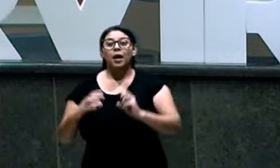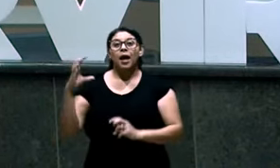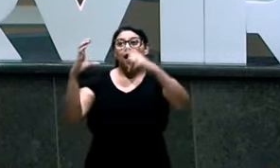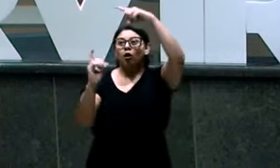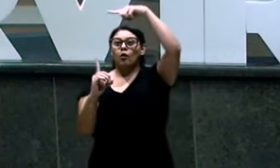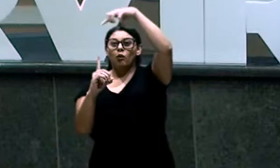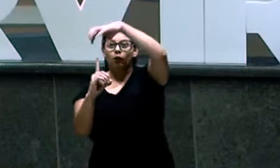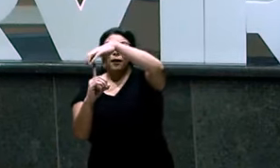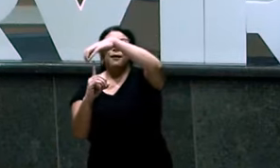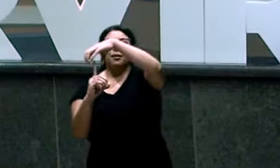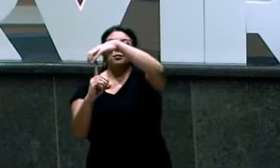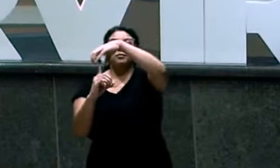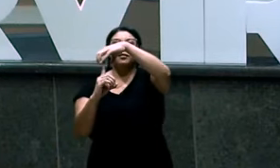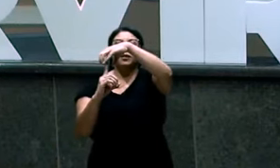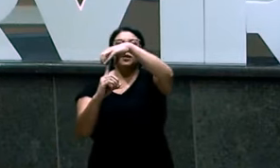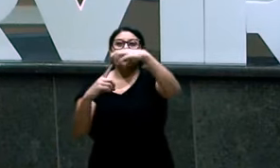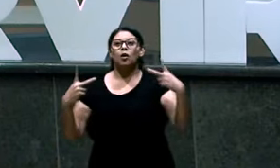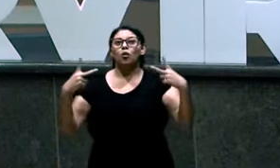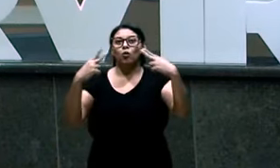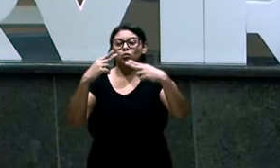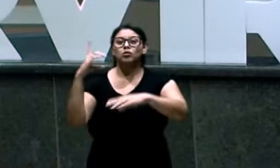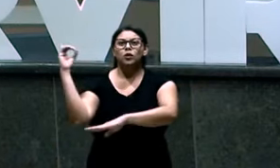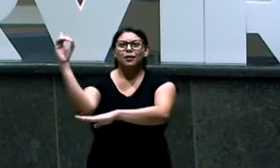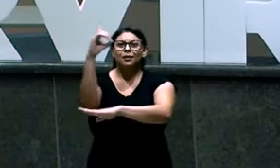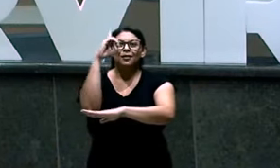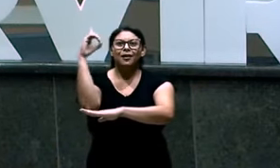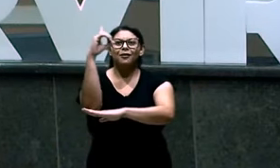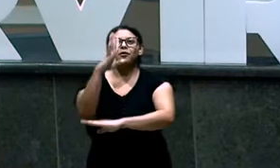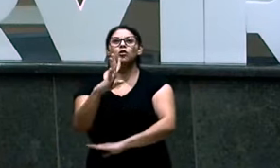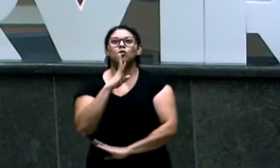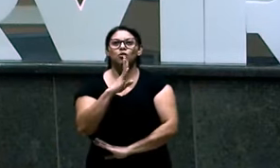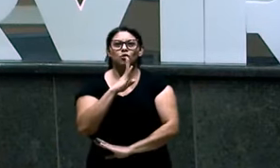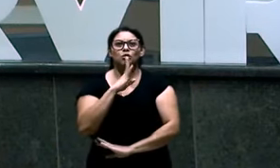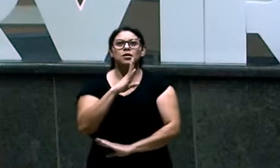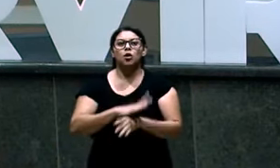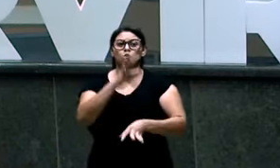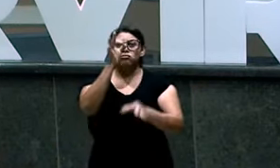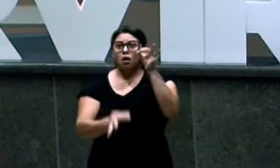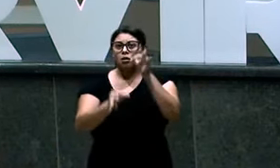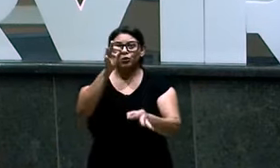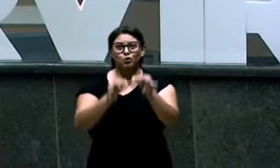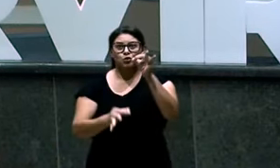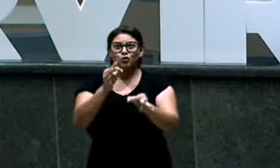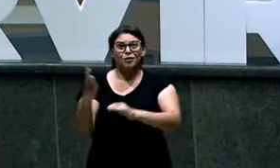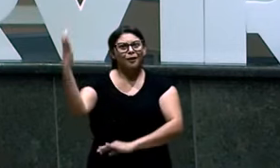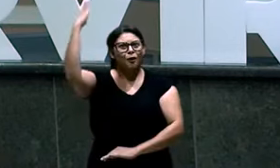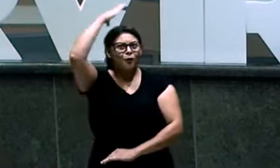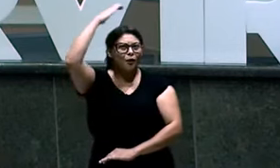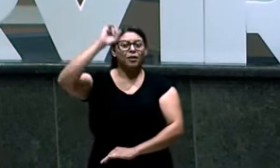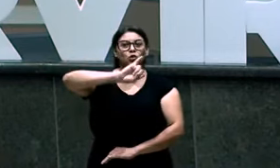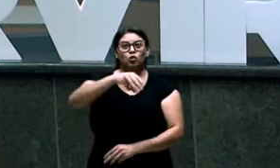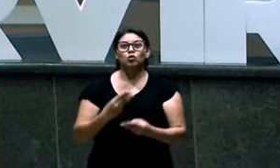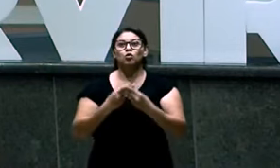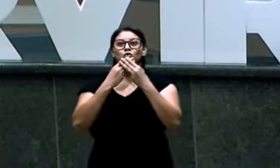trono, de um reino eterno. É este que tem o cetro da justiça. Este é o rei dos judeus. Se o